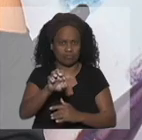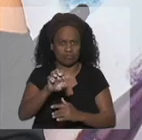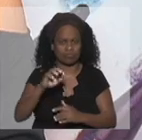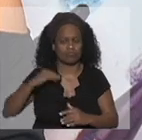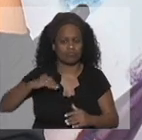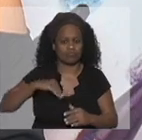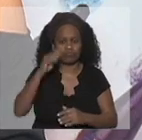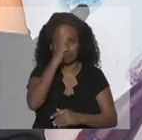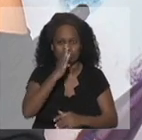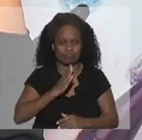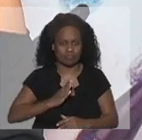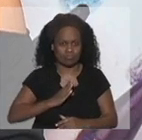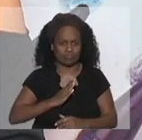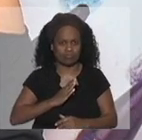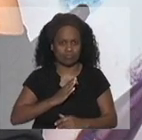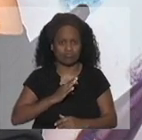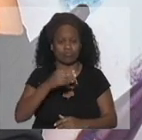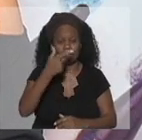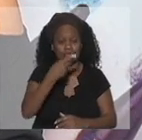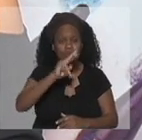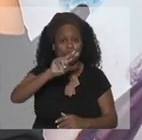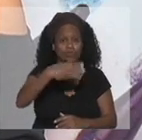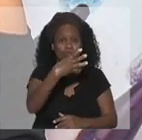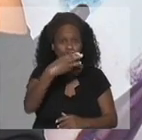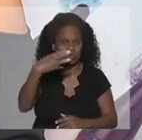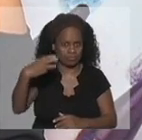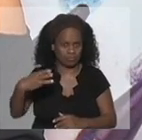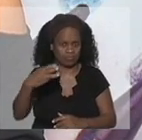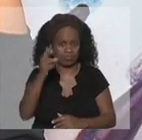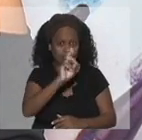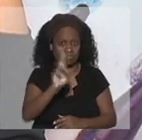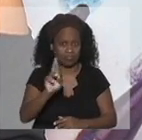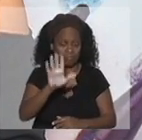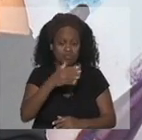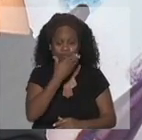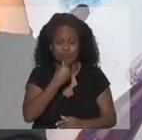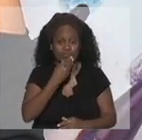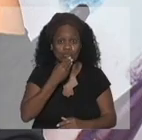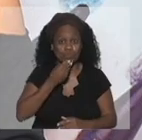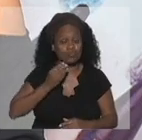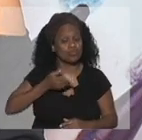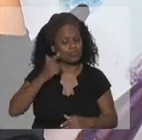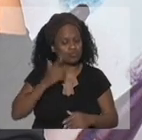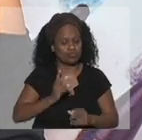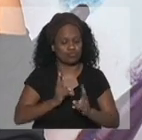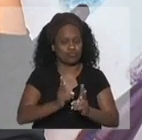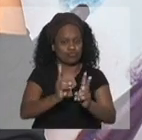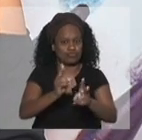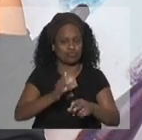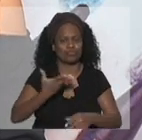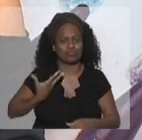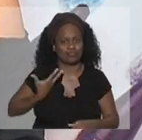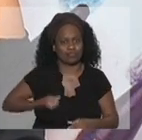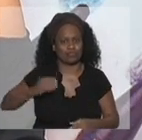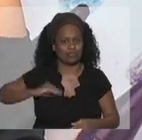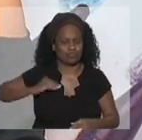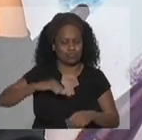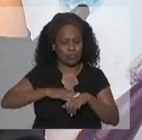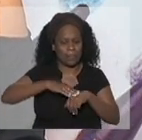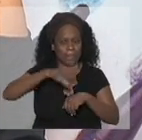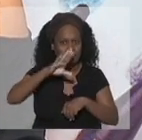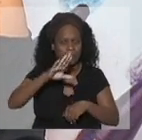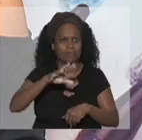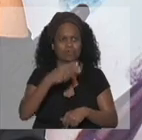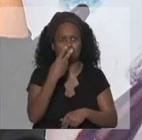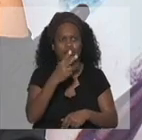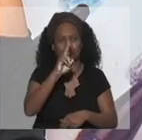IBGE, a renda média nacional do brasileiro é de R$ 2.043, mas os homens continuam ganhando mais.